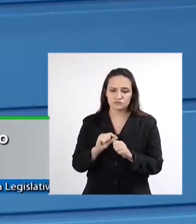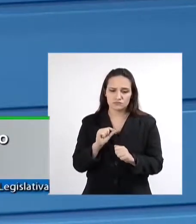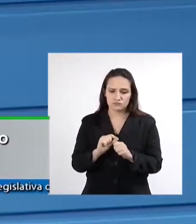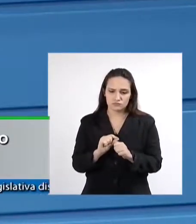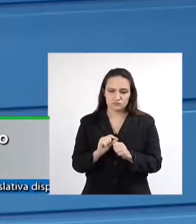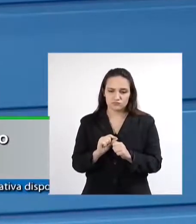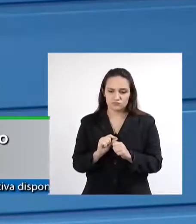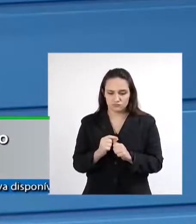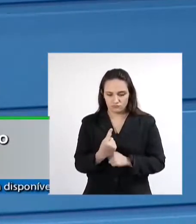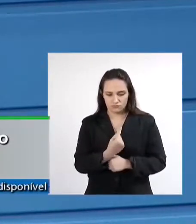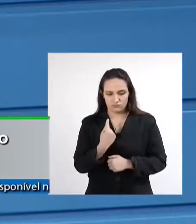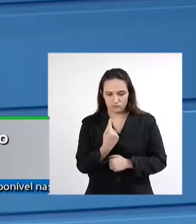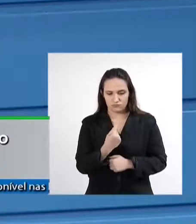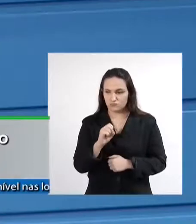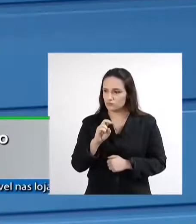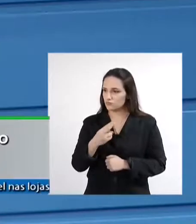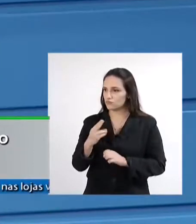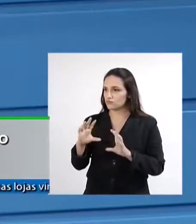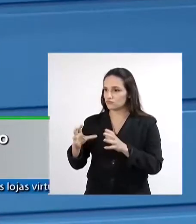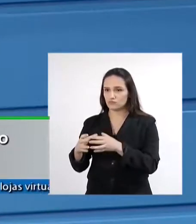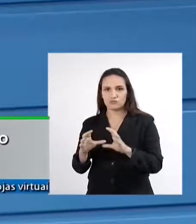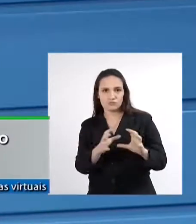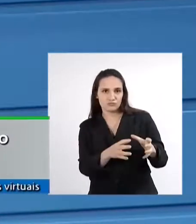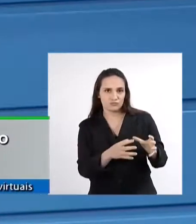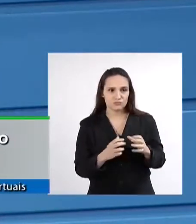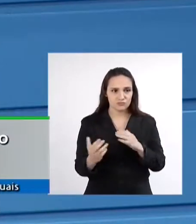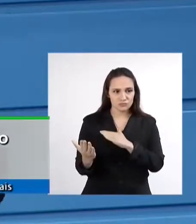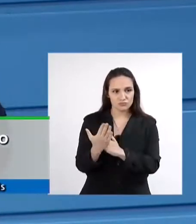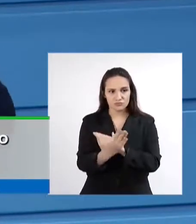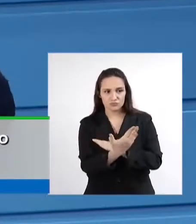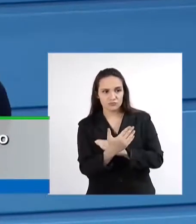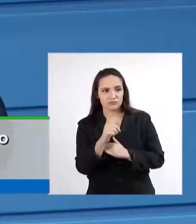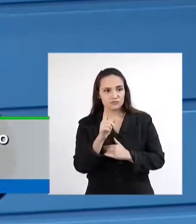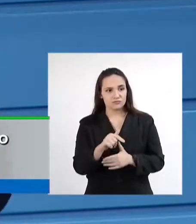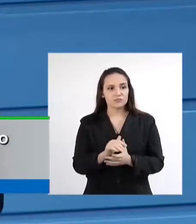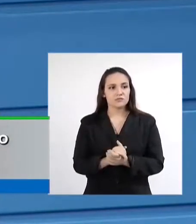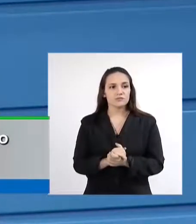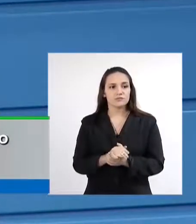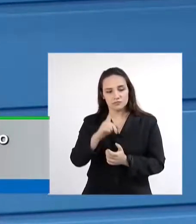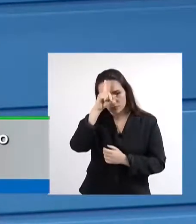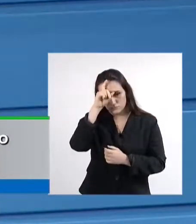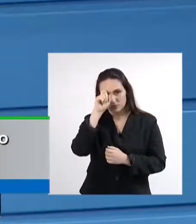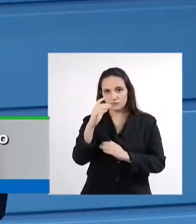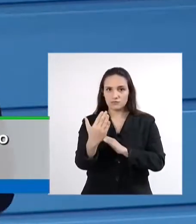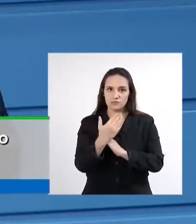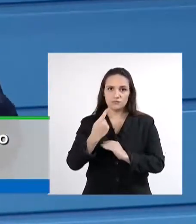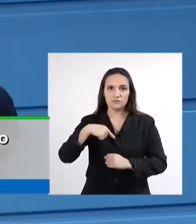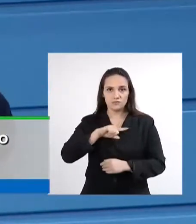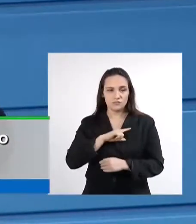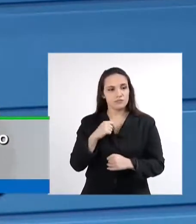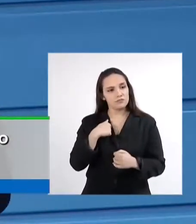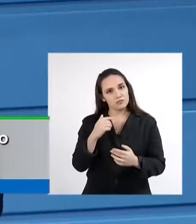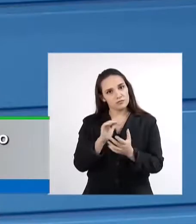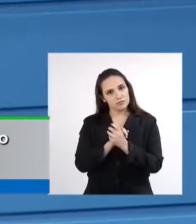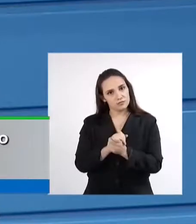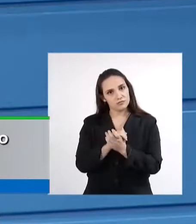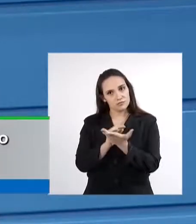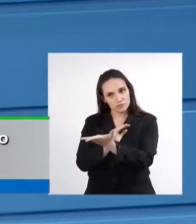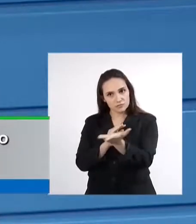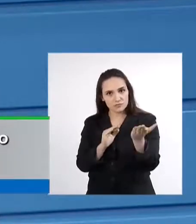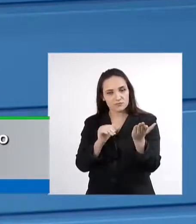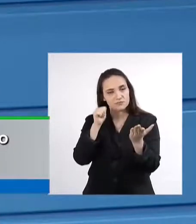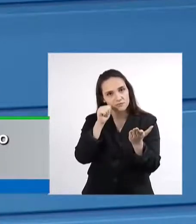ou coletivas. Quem vai nos orientar como deve ser feito é a direção do hospital. E, mais uma vez, eu parabenizo as